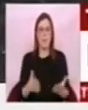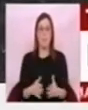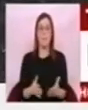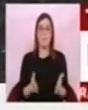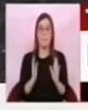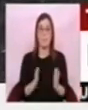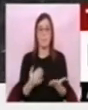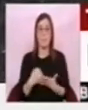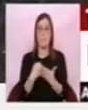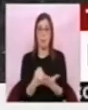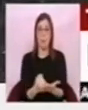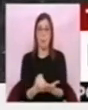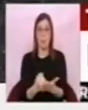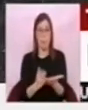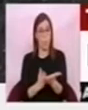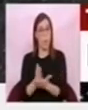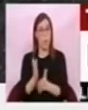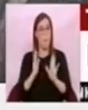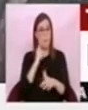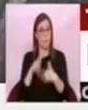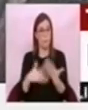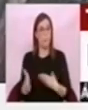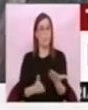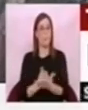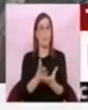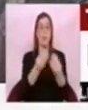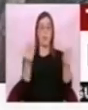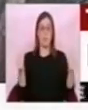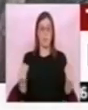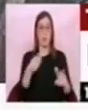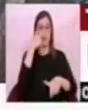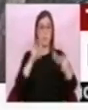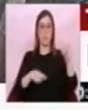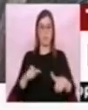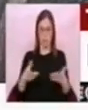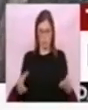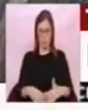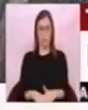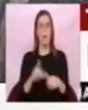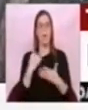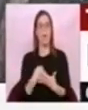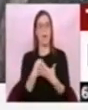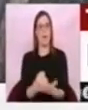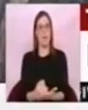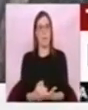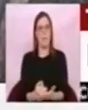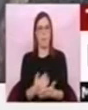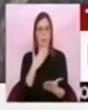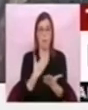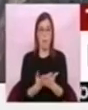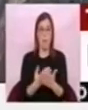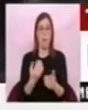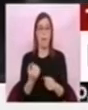haver necessidade de apoio continuado a muitas destas pessoas. E esse apoio, apoio ao nível do Serviço